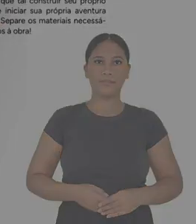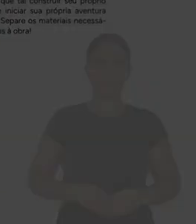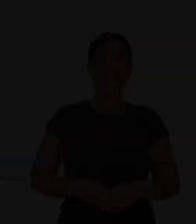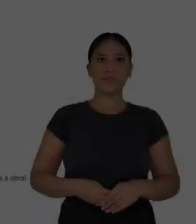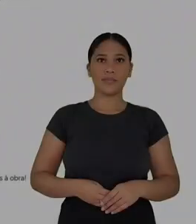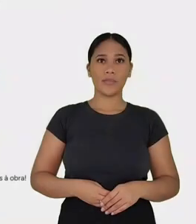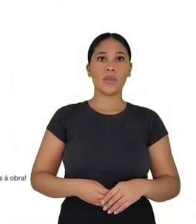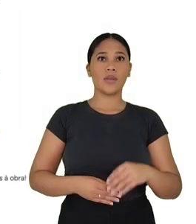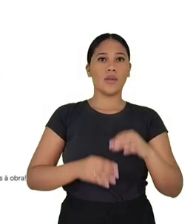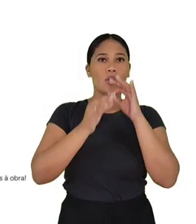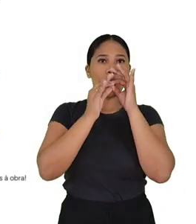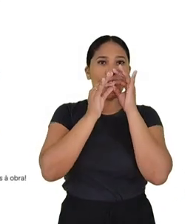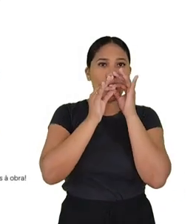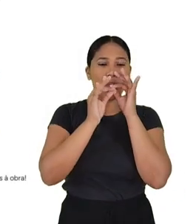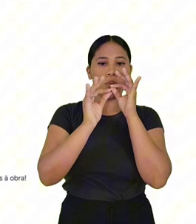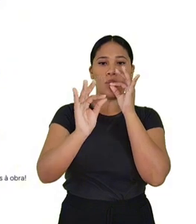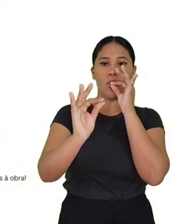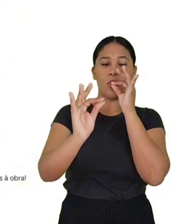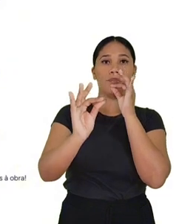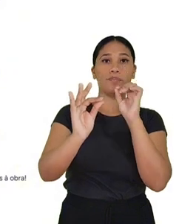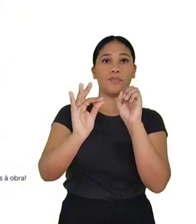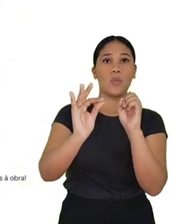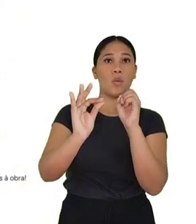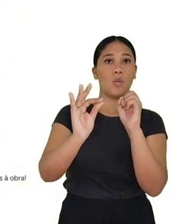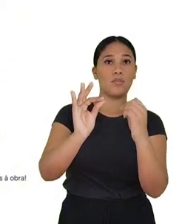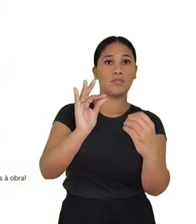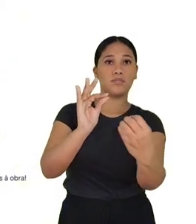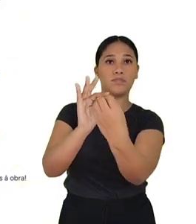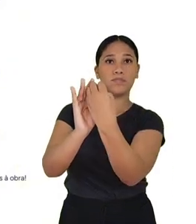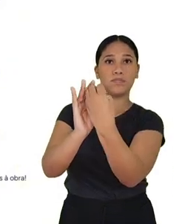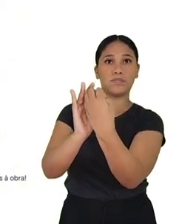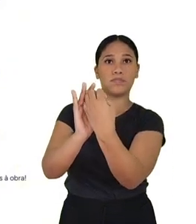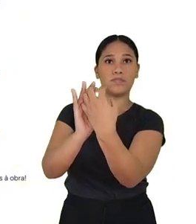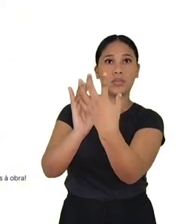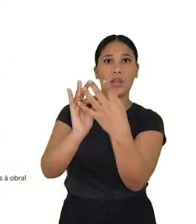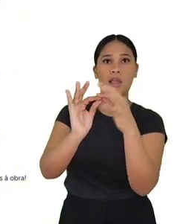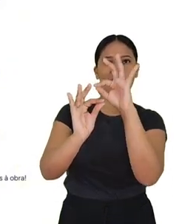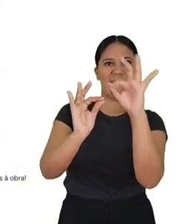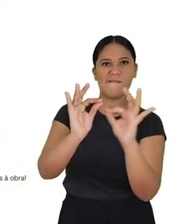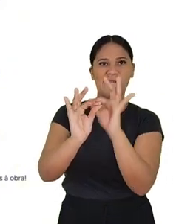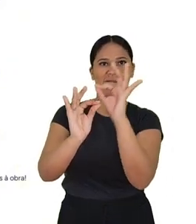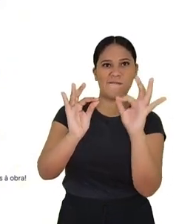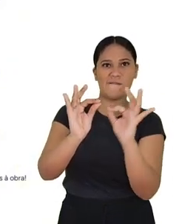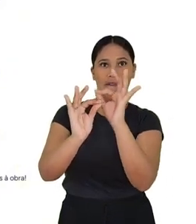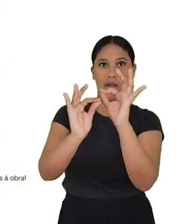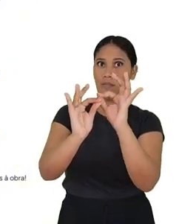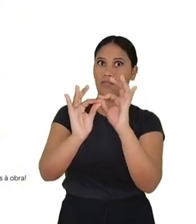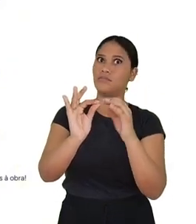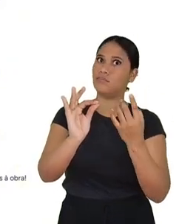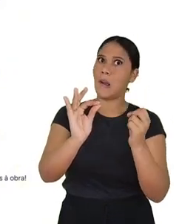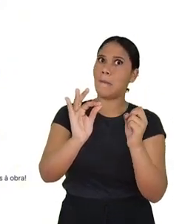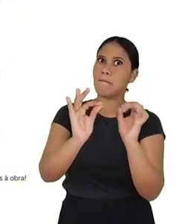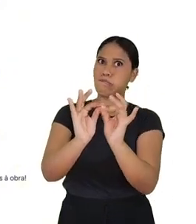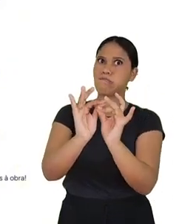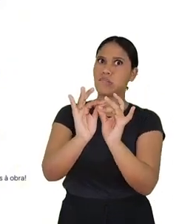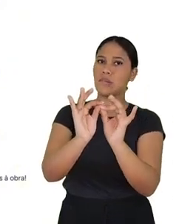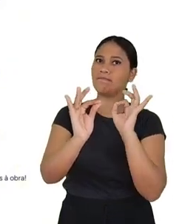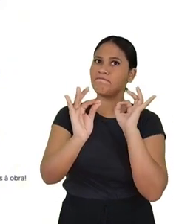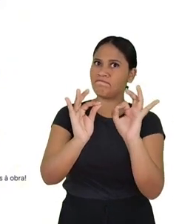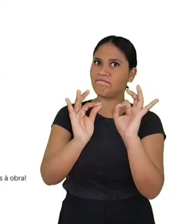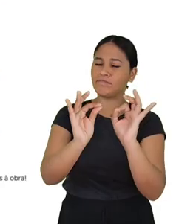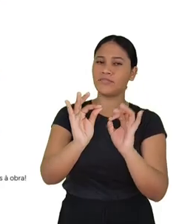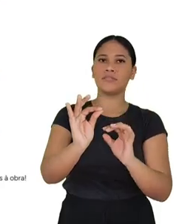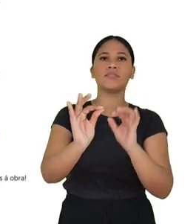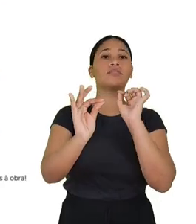cola. Sugestão de construção. Passo 1. Em uma das pontas do canudo, coloque a bexiga e utilize o elástico para